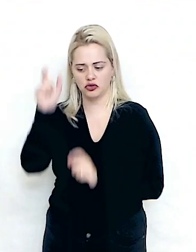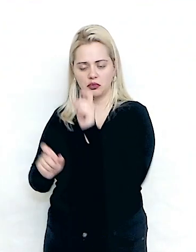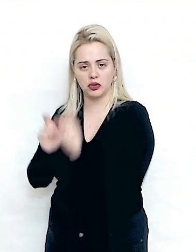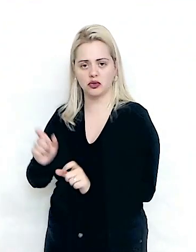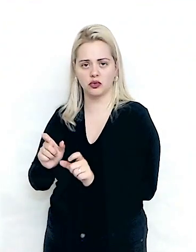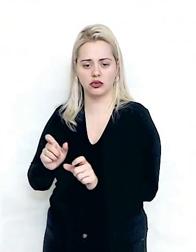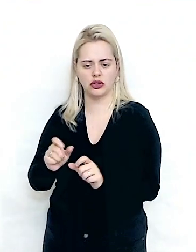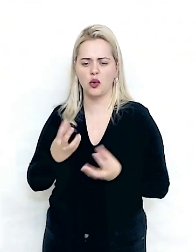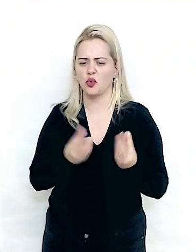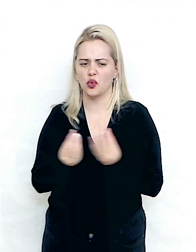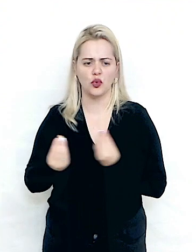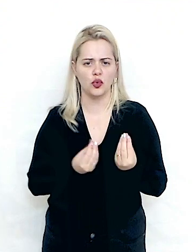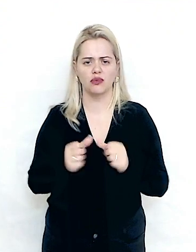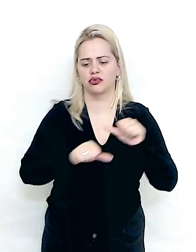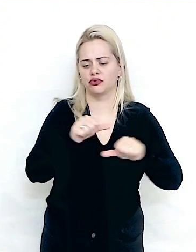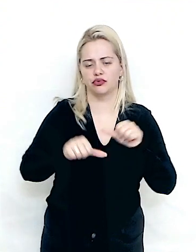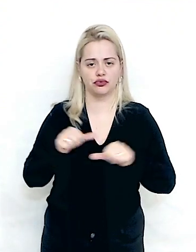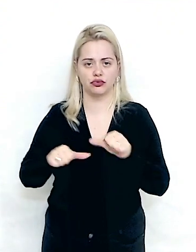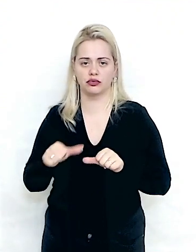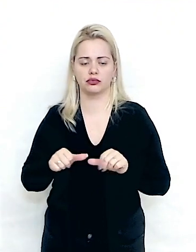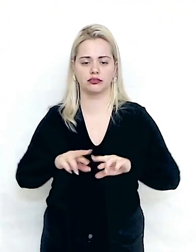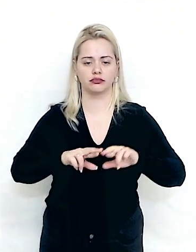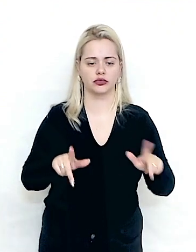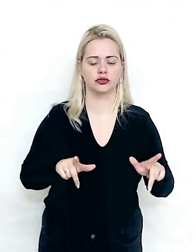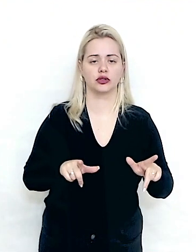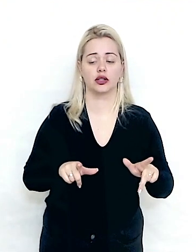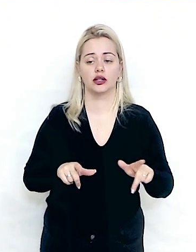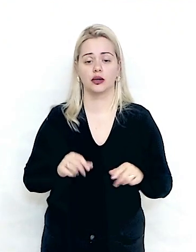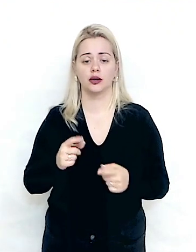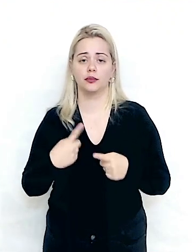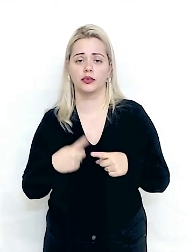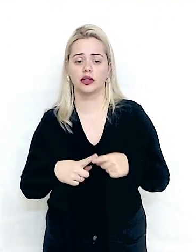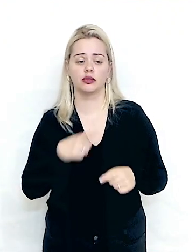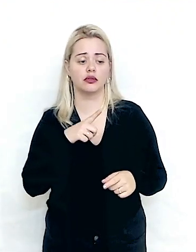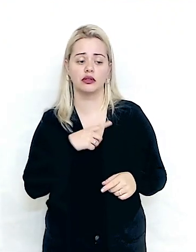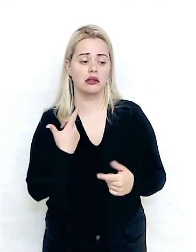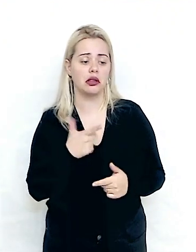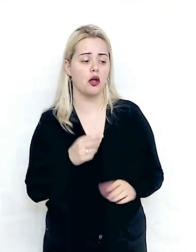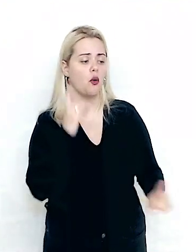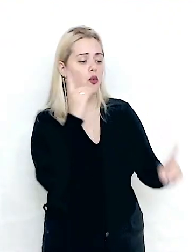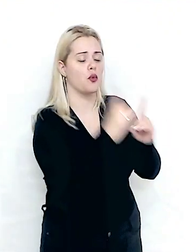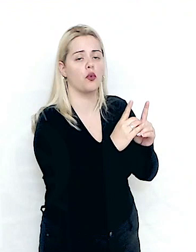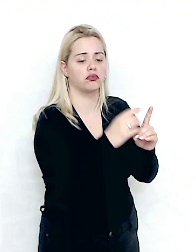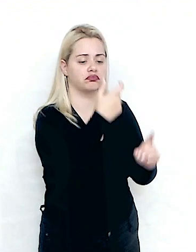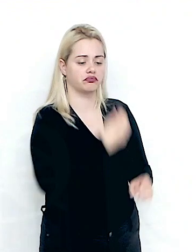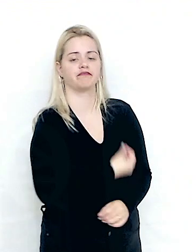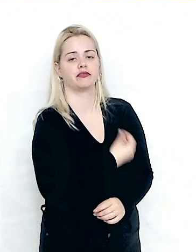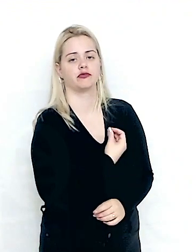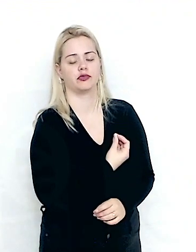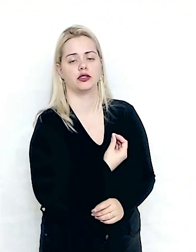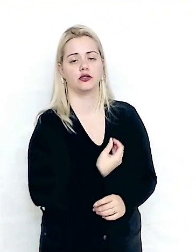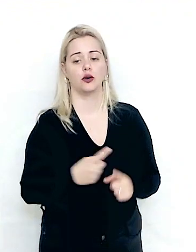muito, não há mais voos. Fica muito difícil você garantir encontros presenciais. Isso significa que os